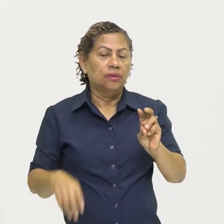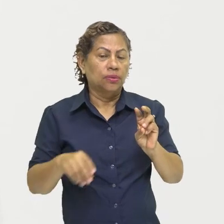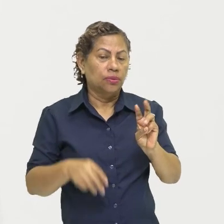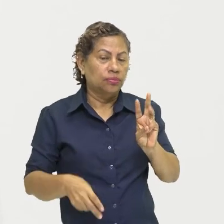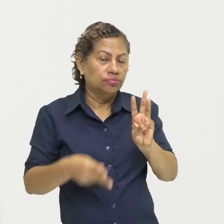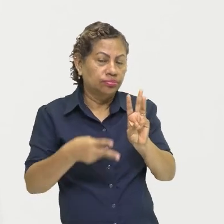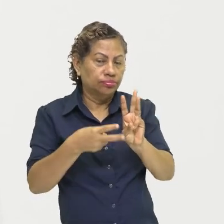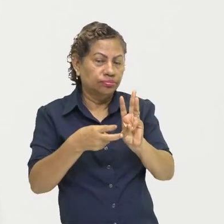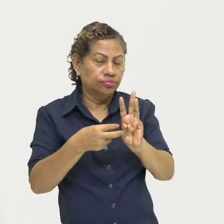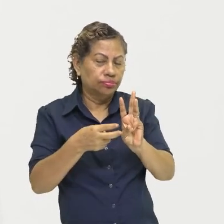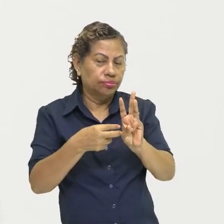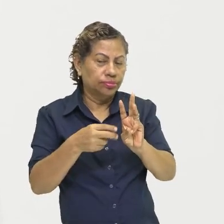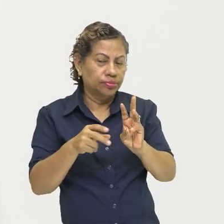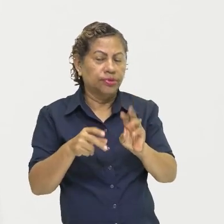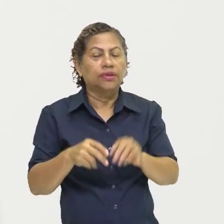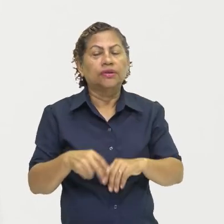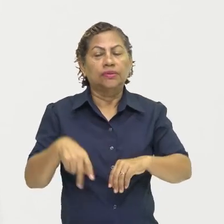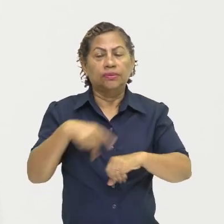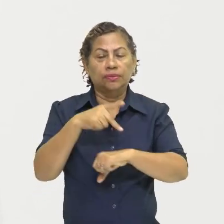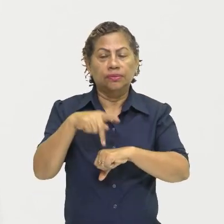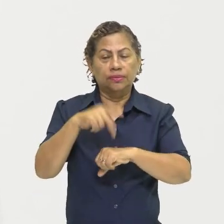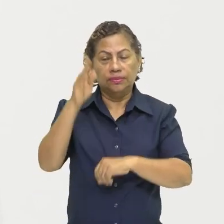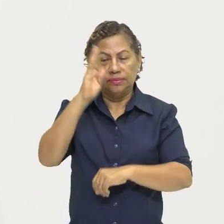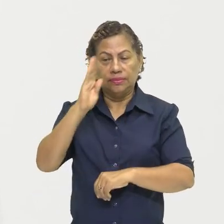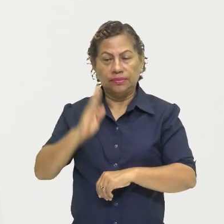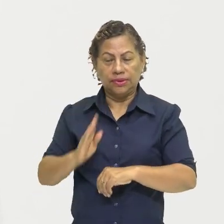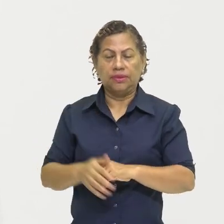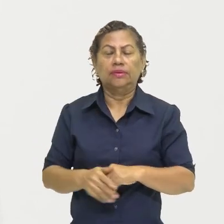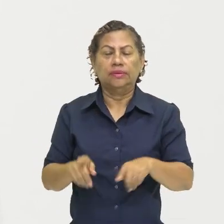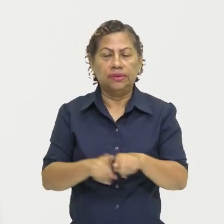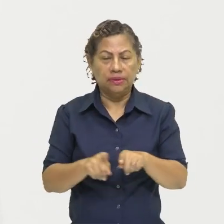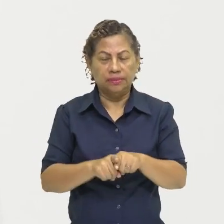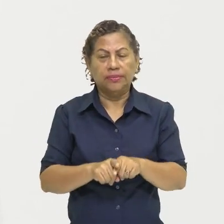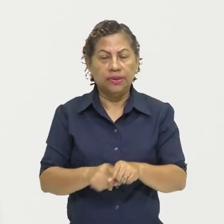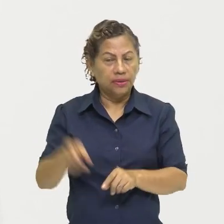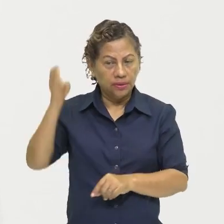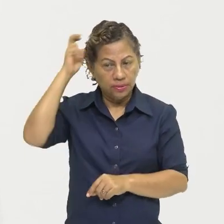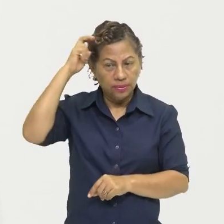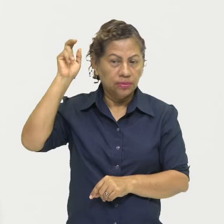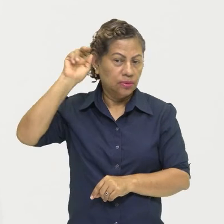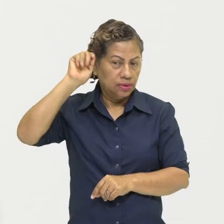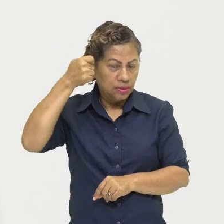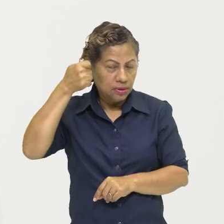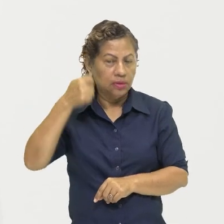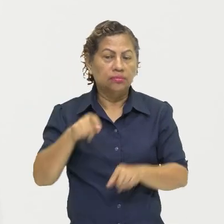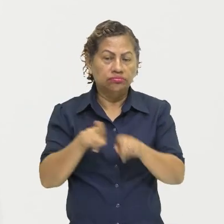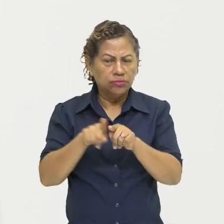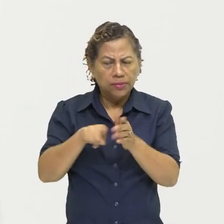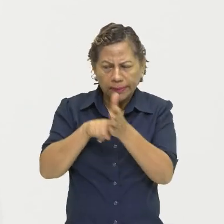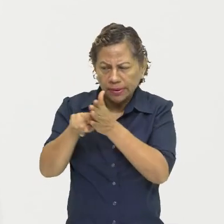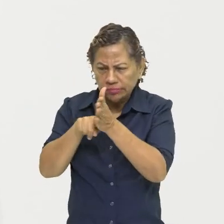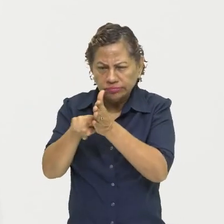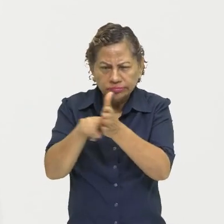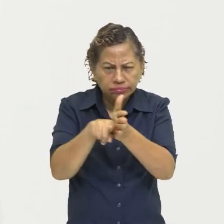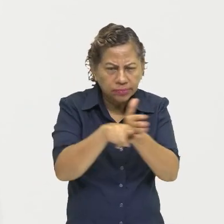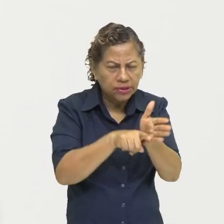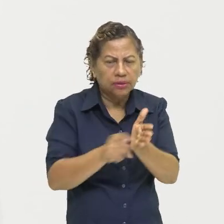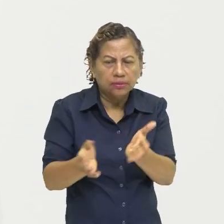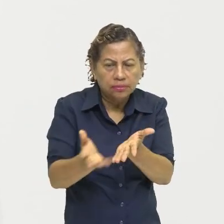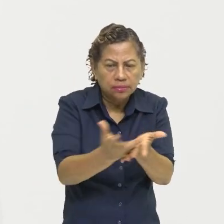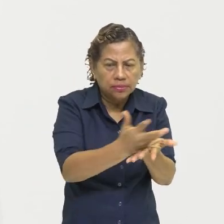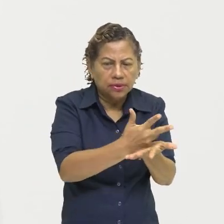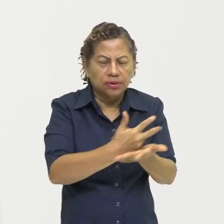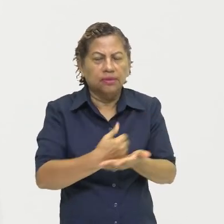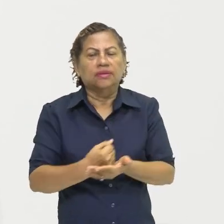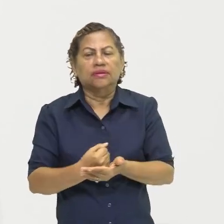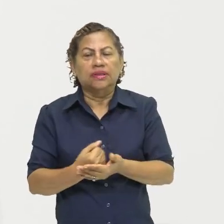cultural do nosso país, além também da cultura negra, né, ele também faz as suas pesquisas e coloca nessa